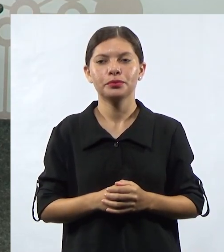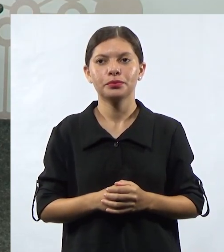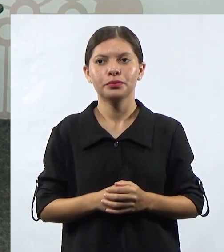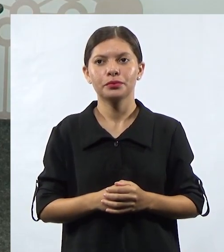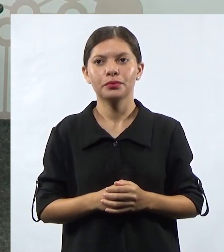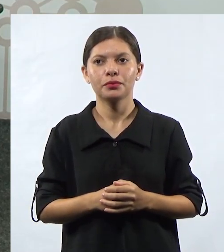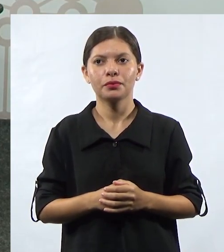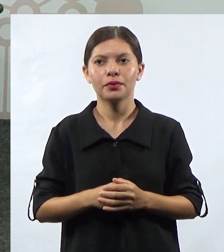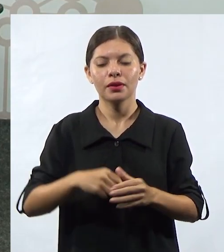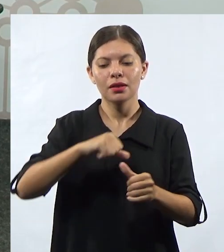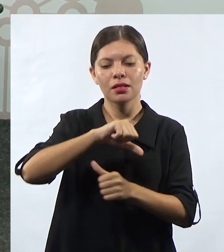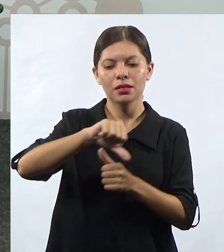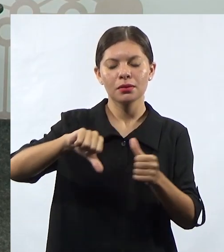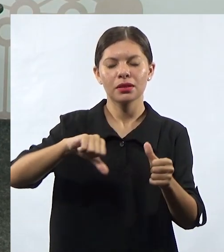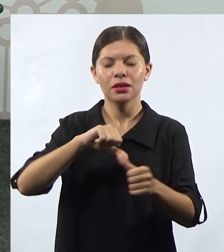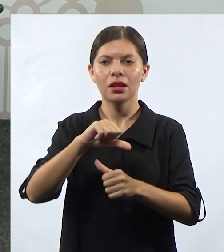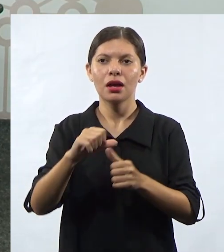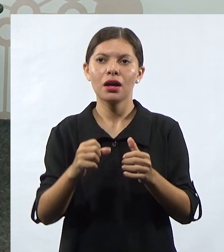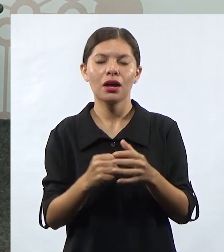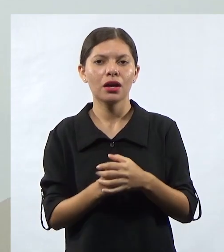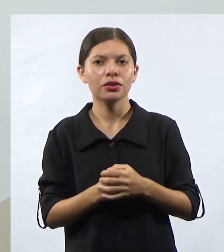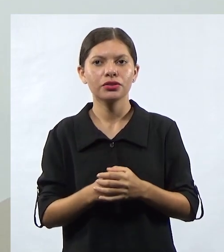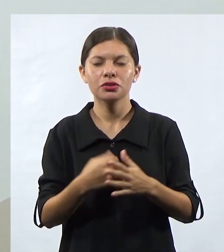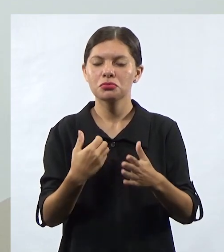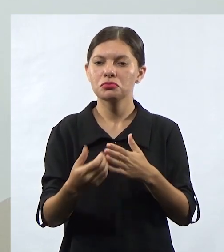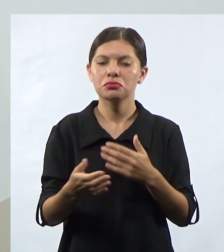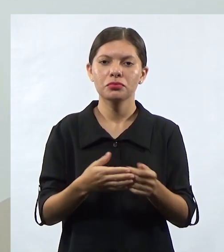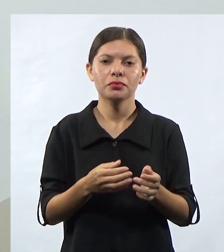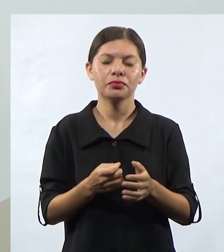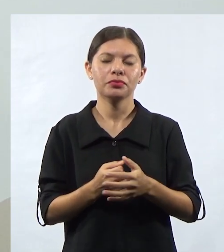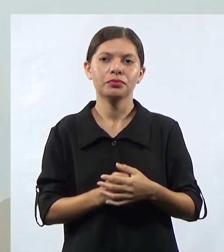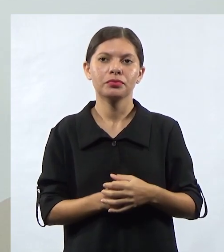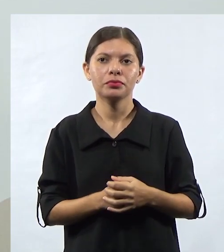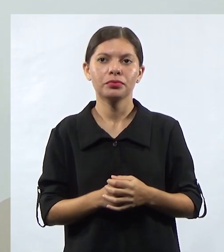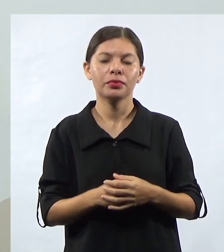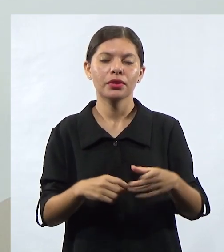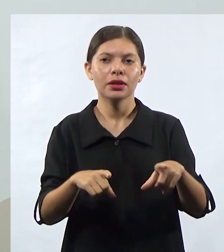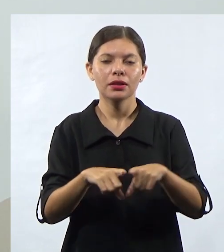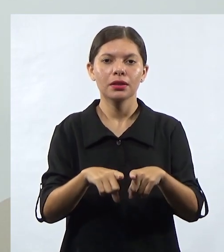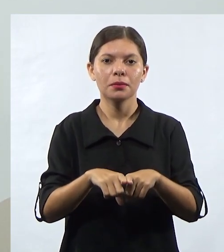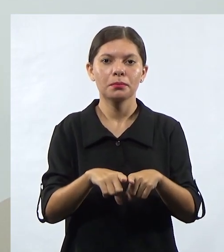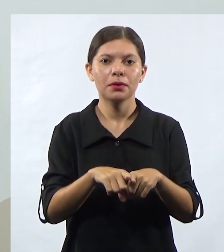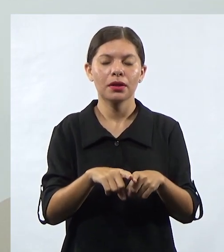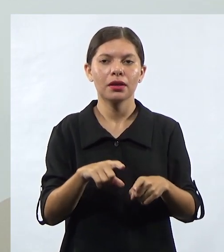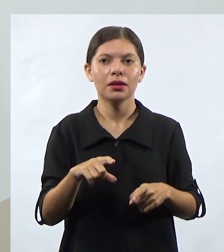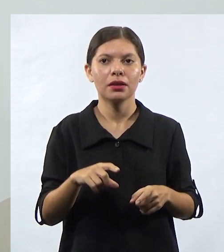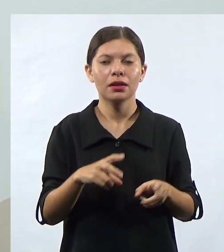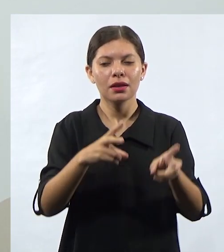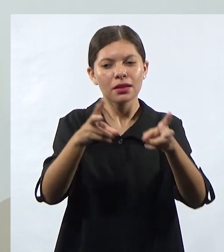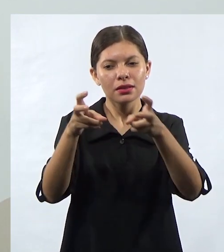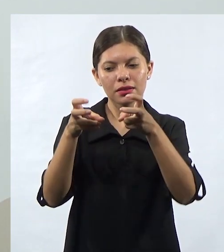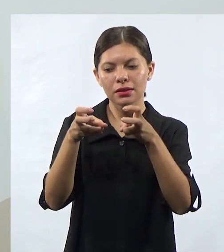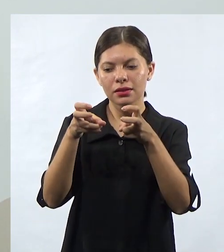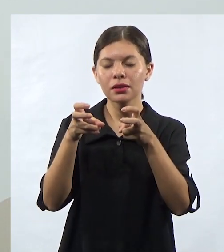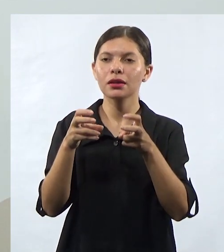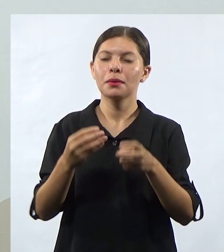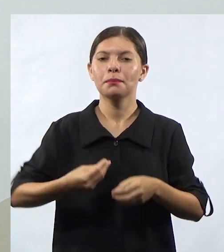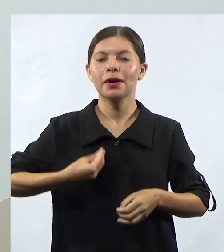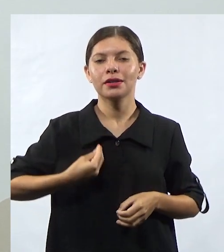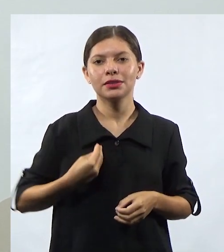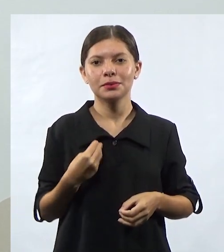passando por uma remodelagem, né? E também para essas percepções de